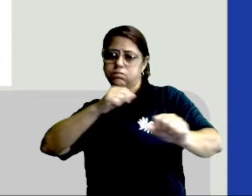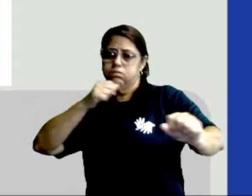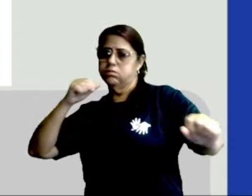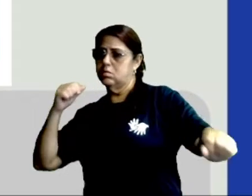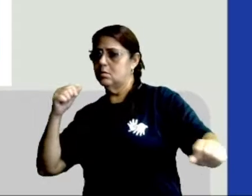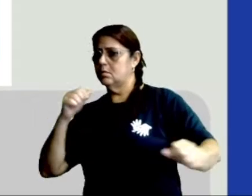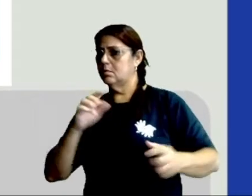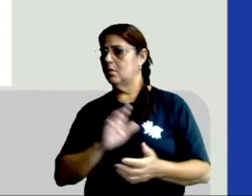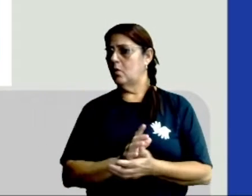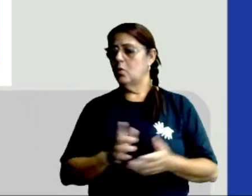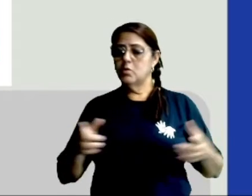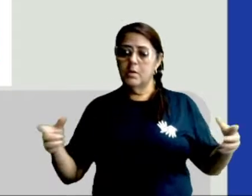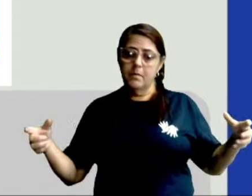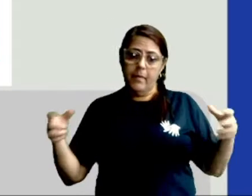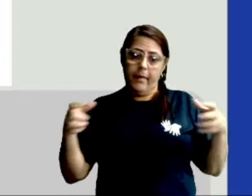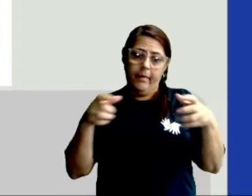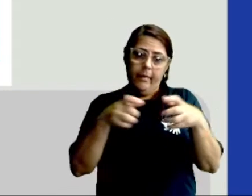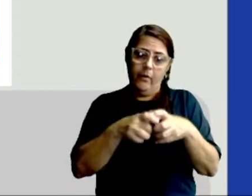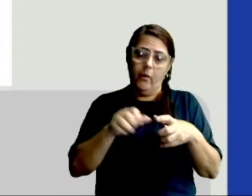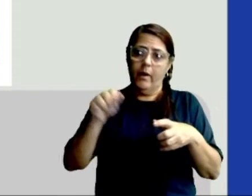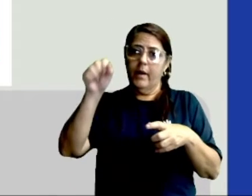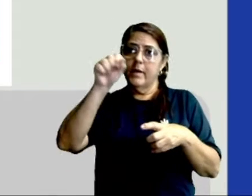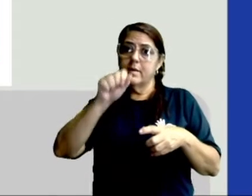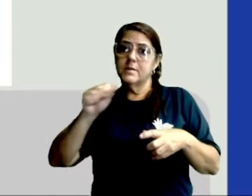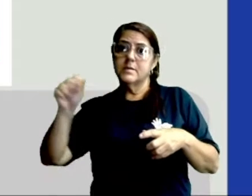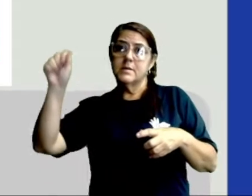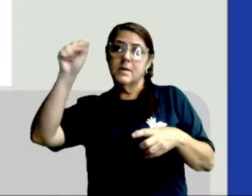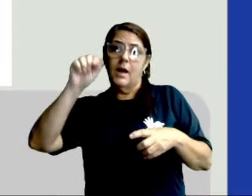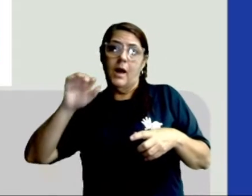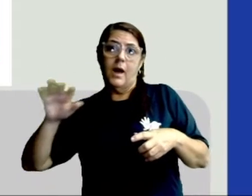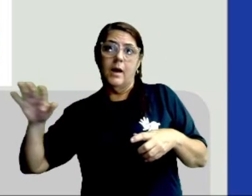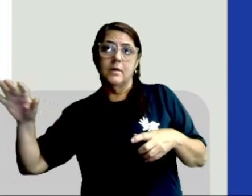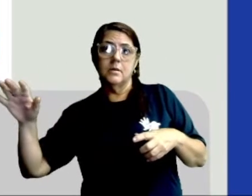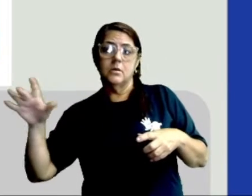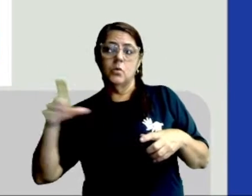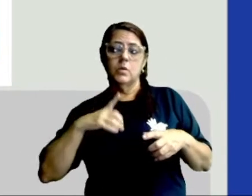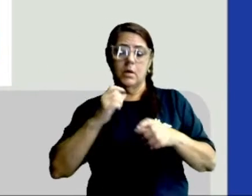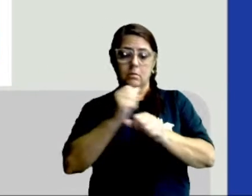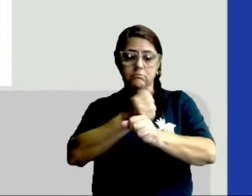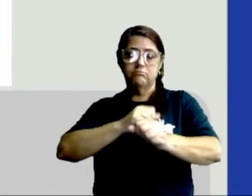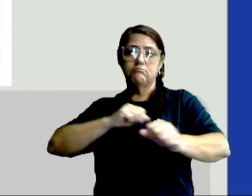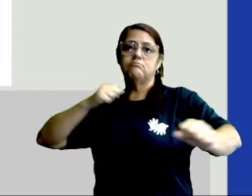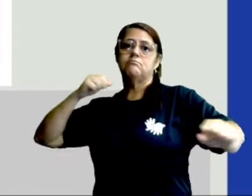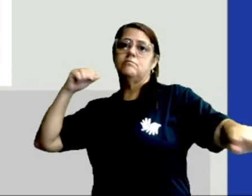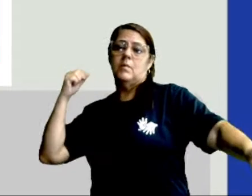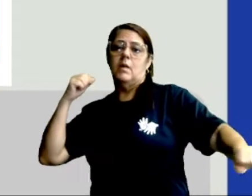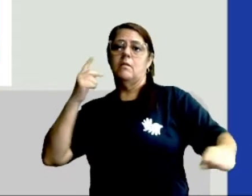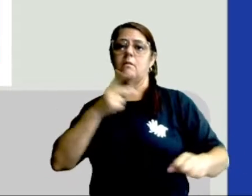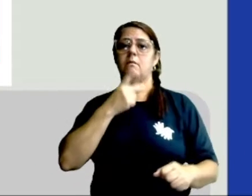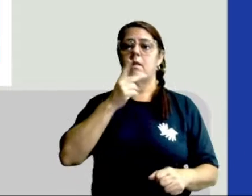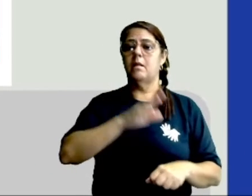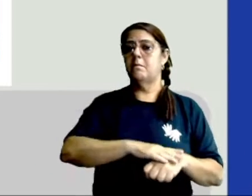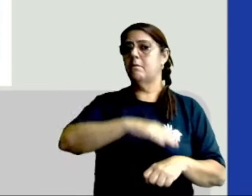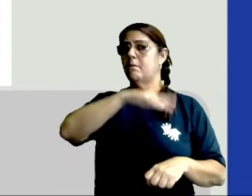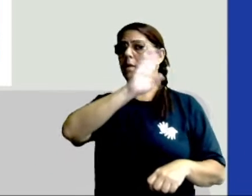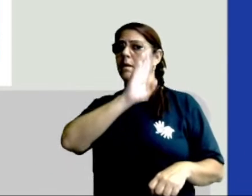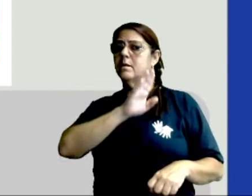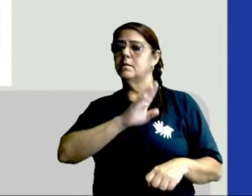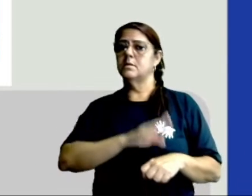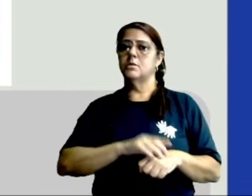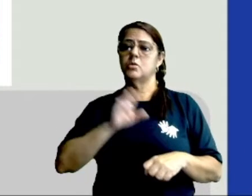só é menor que o continente asiático. Então, é um continente muito grande e até por isso a gente vai falar um pouco mais sobre essa questão